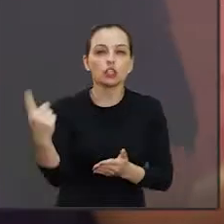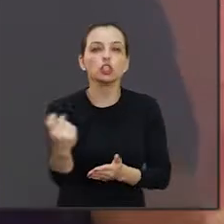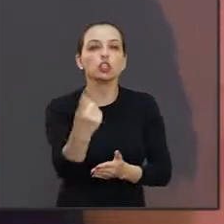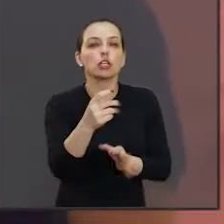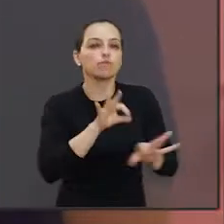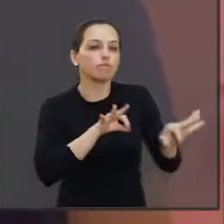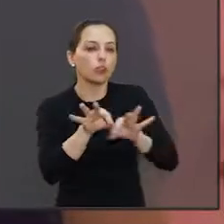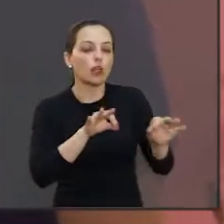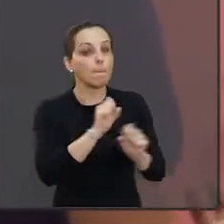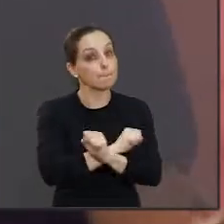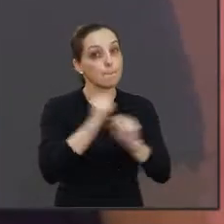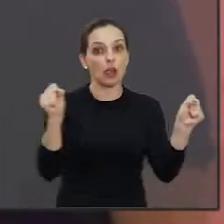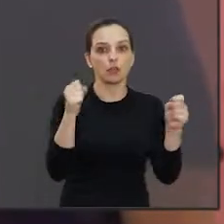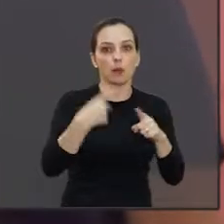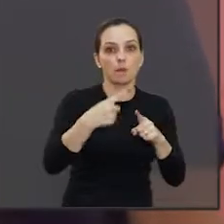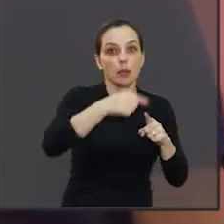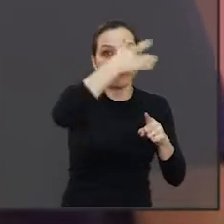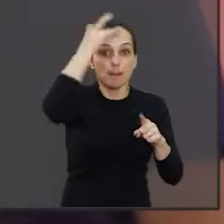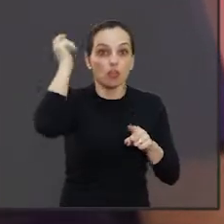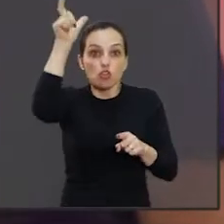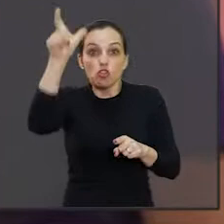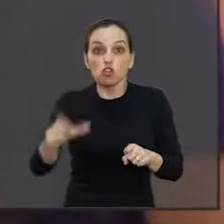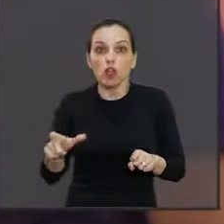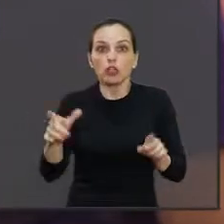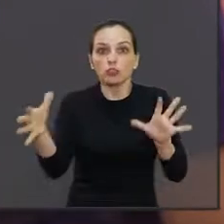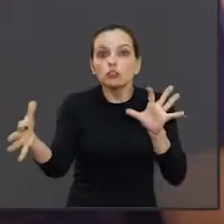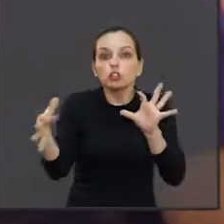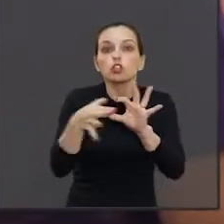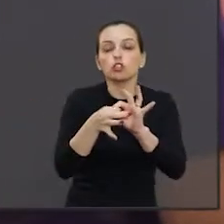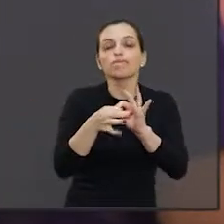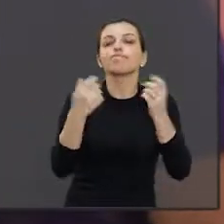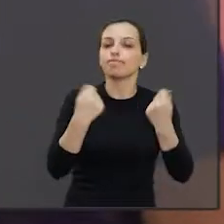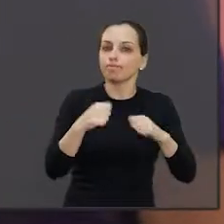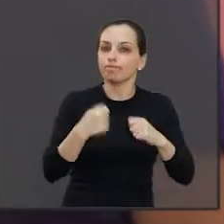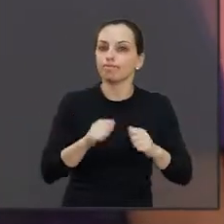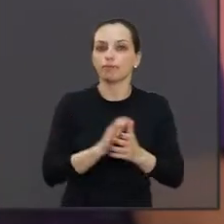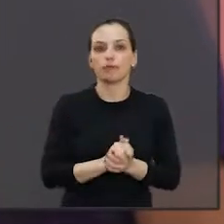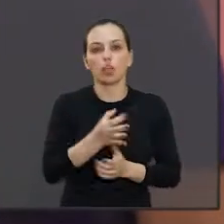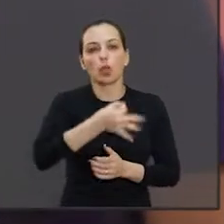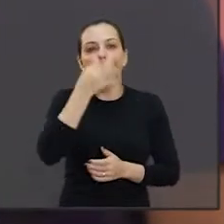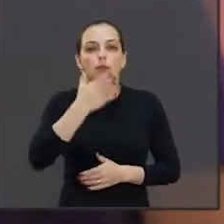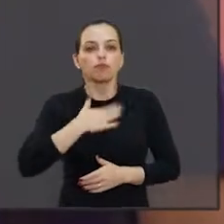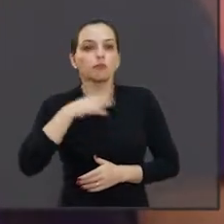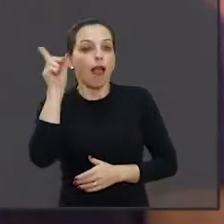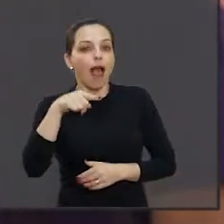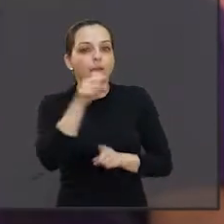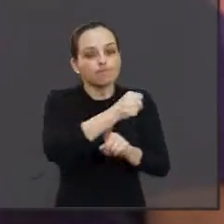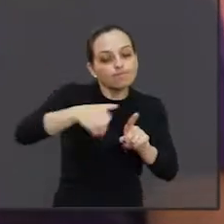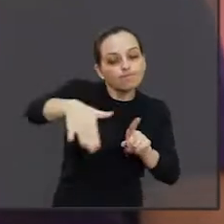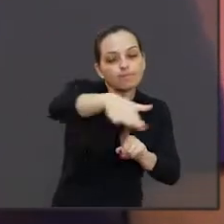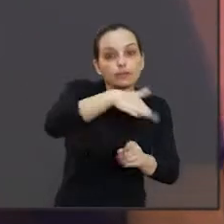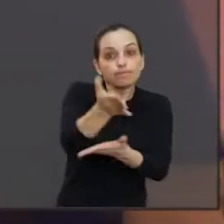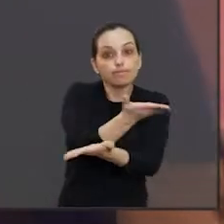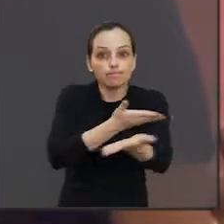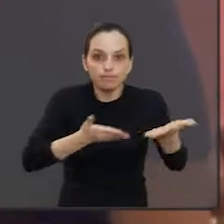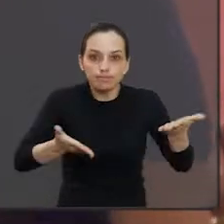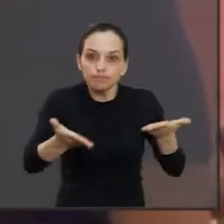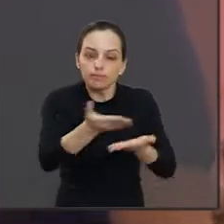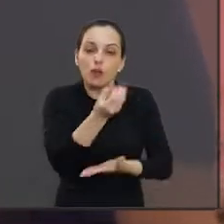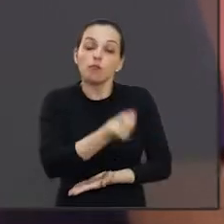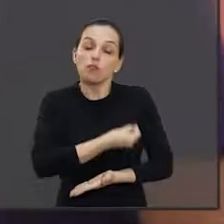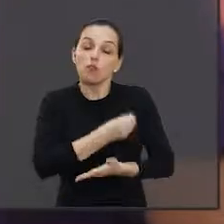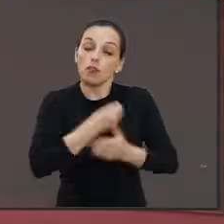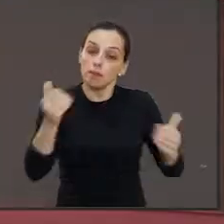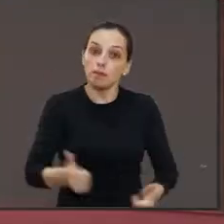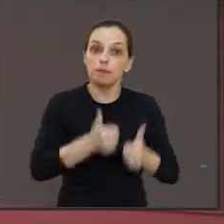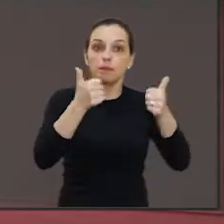você precisa das pessoas. E eu acho a convivência com as pessoas a coisa mais saudável que existe aqui na